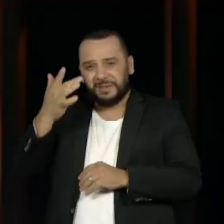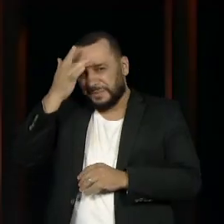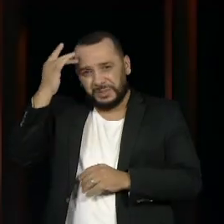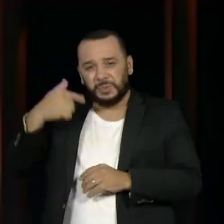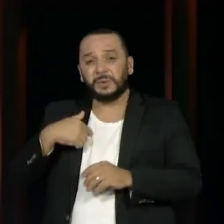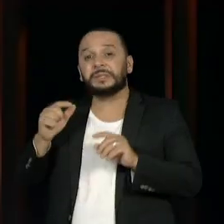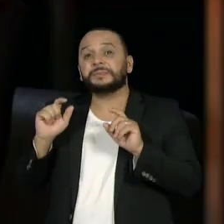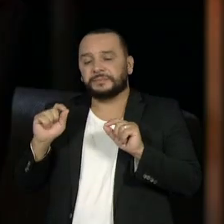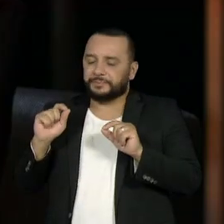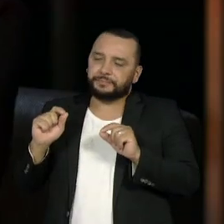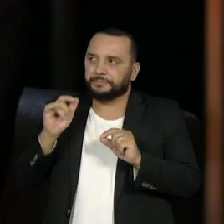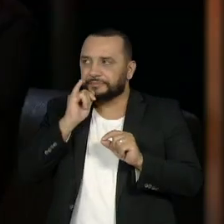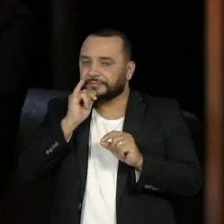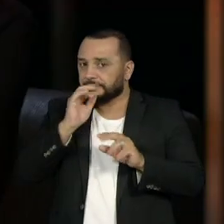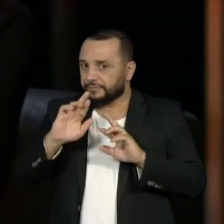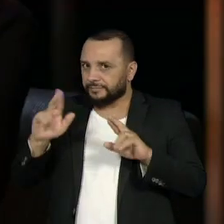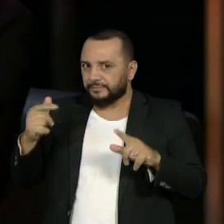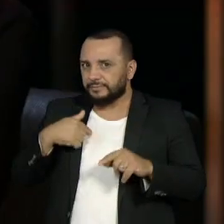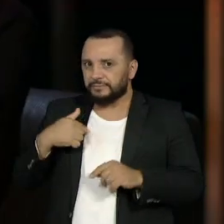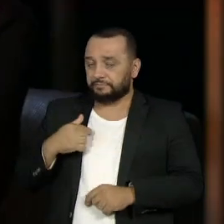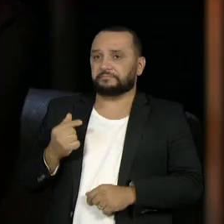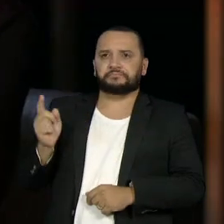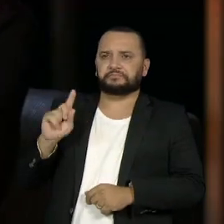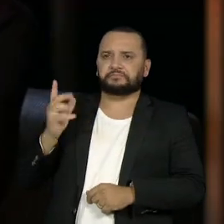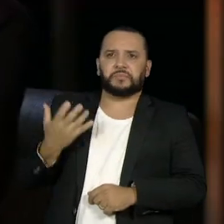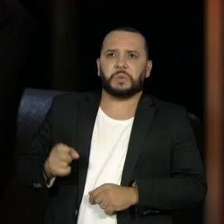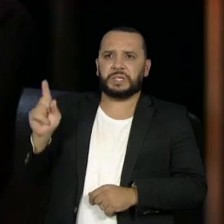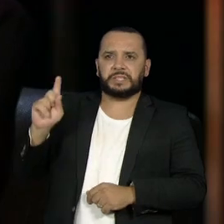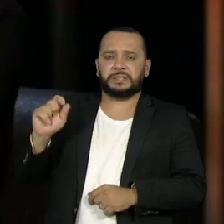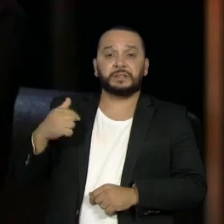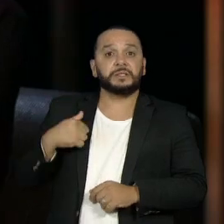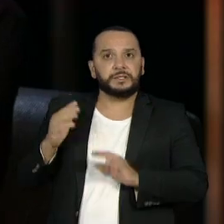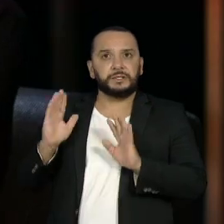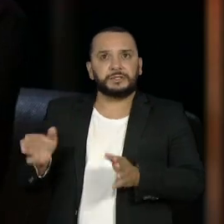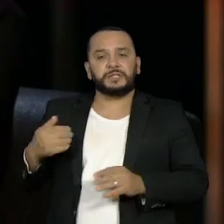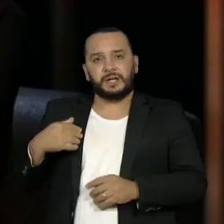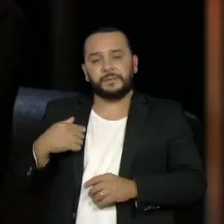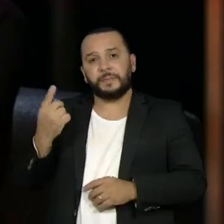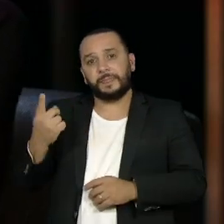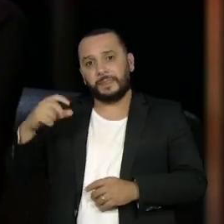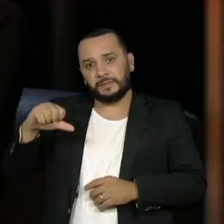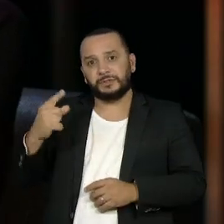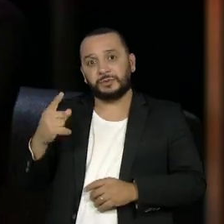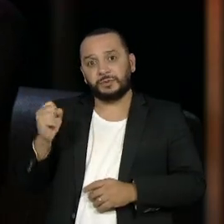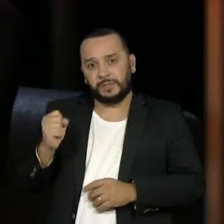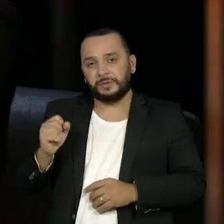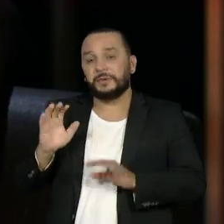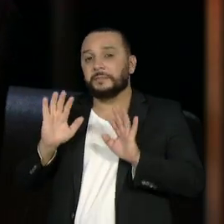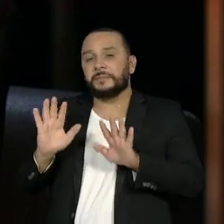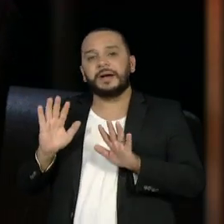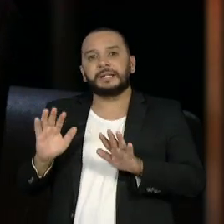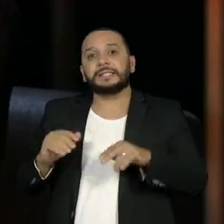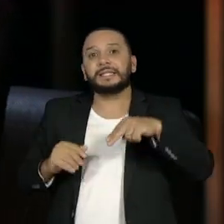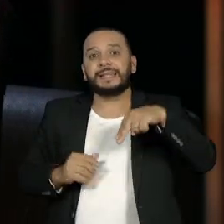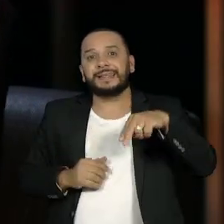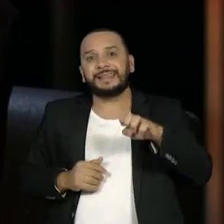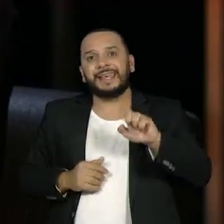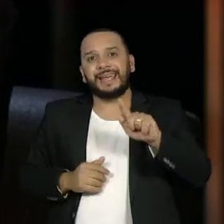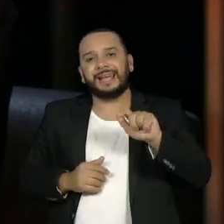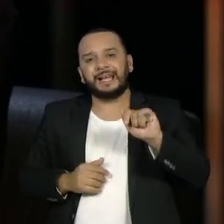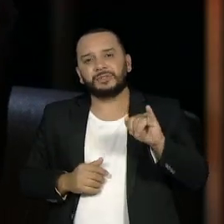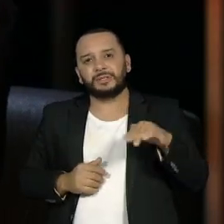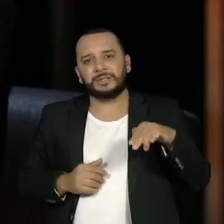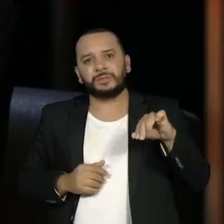então diria que negação existiu em 18 não existiu negacionismo porque ninguém negacionistas é uma